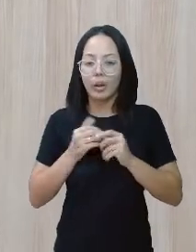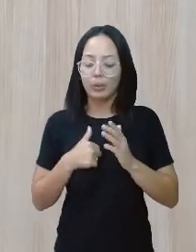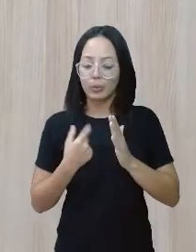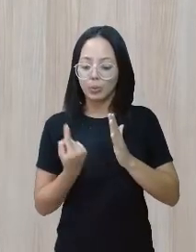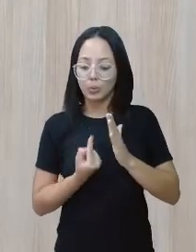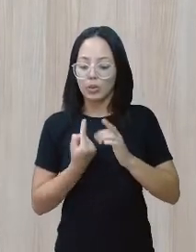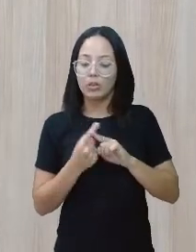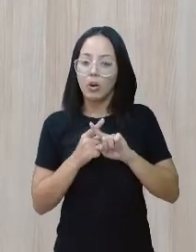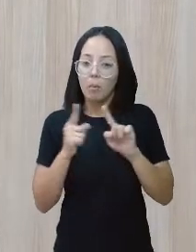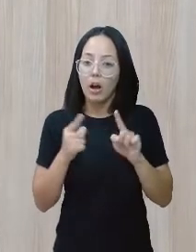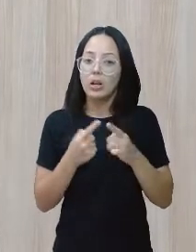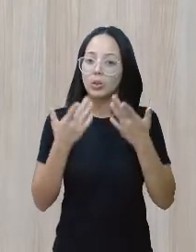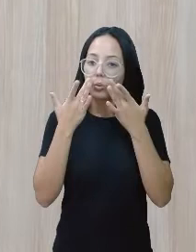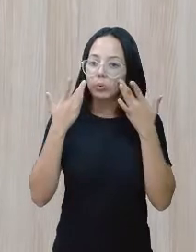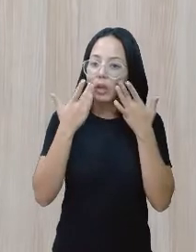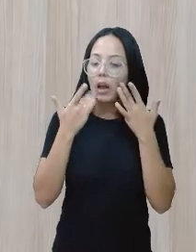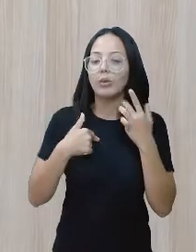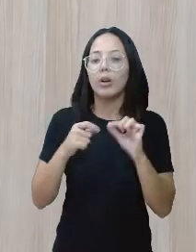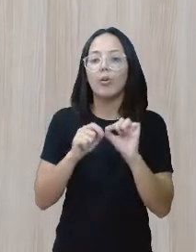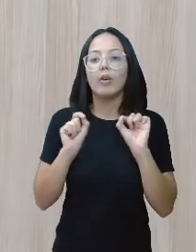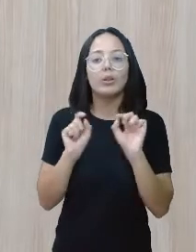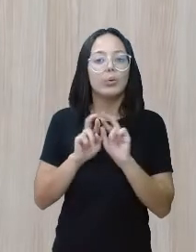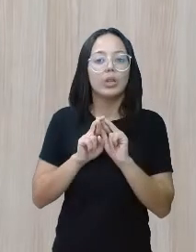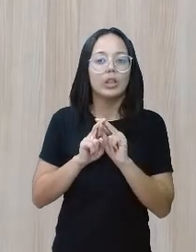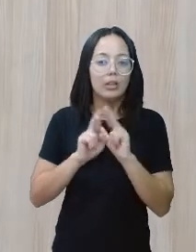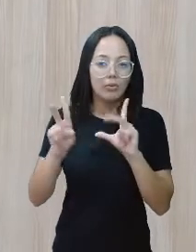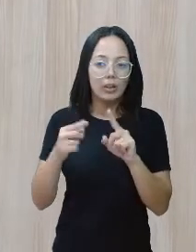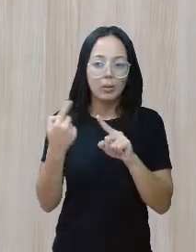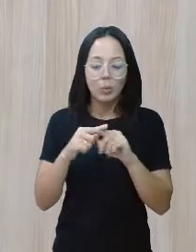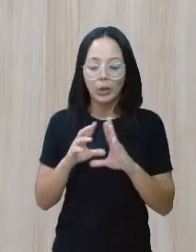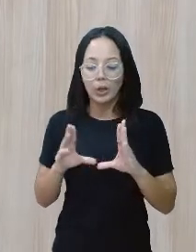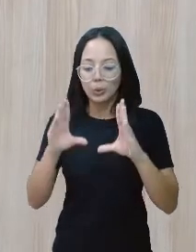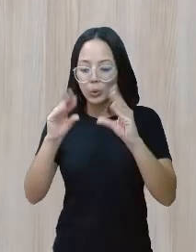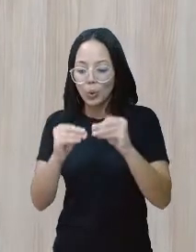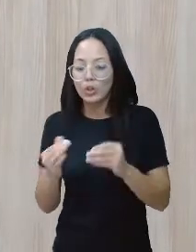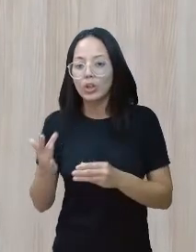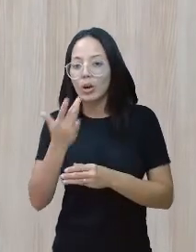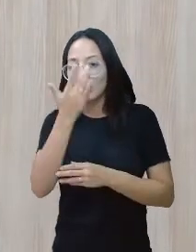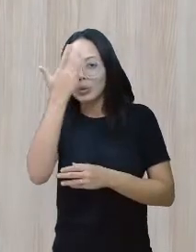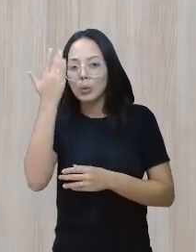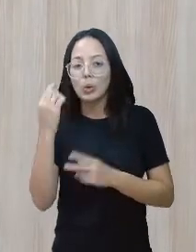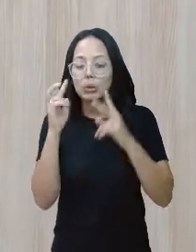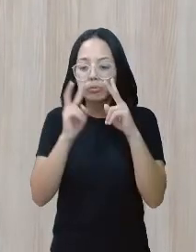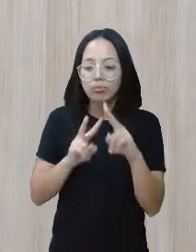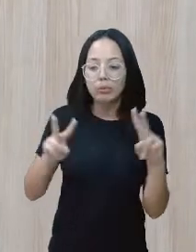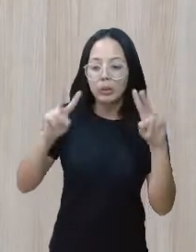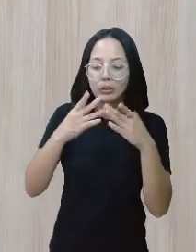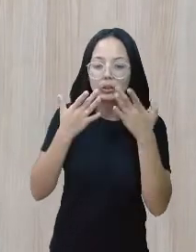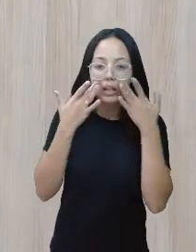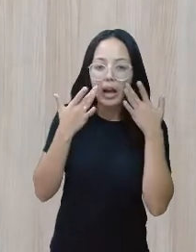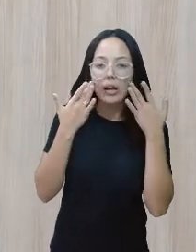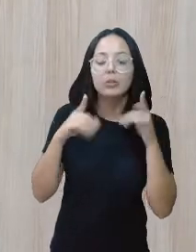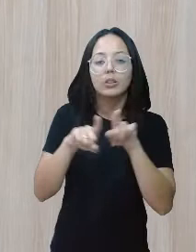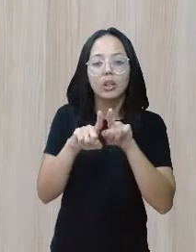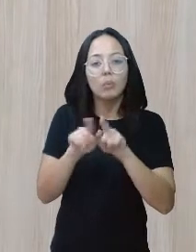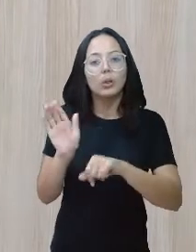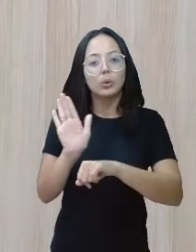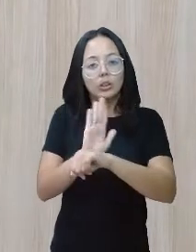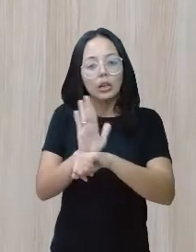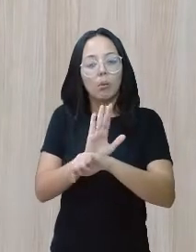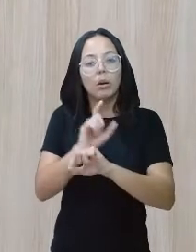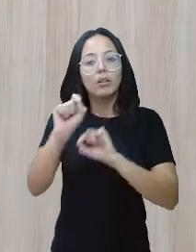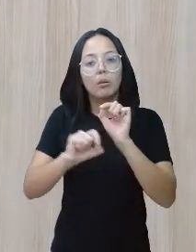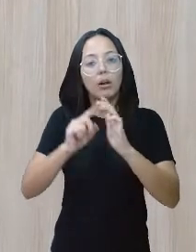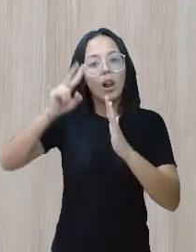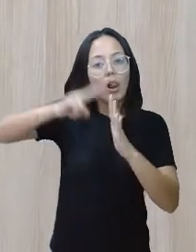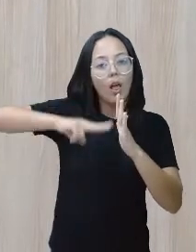No teatro, eu estou fazendo justamente o oposto, né? Tá todo mundo ali, não somente no teatro, mas no cinema também, tá todo mundo ali lendo